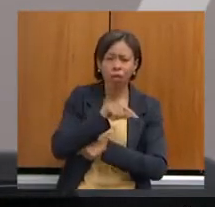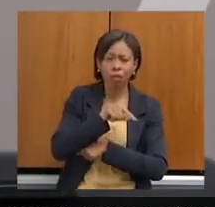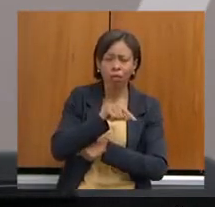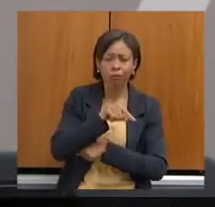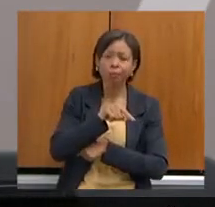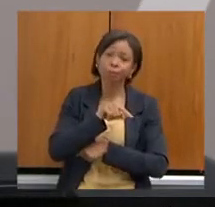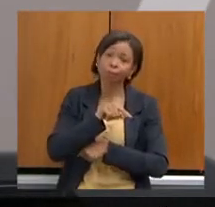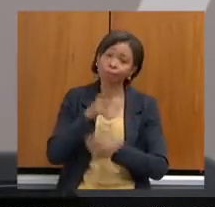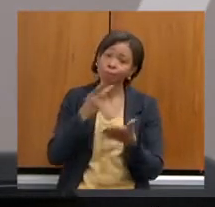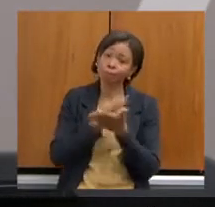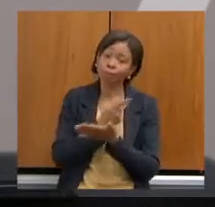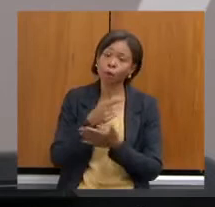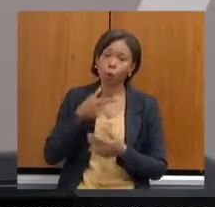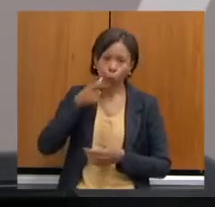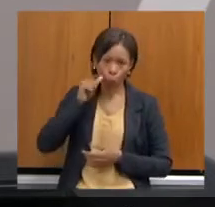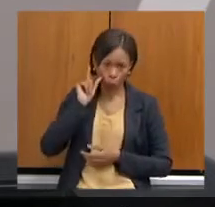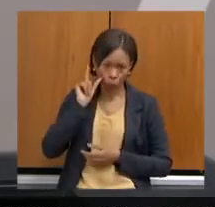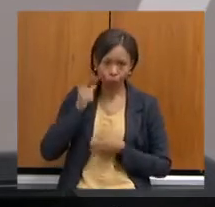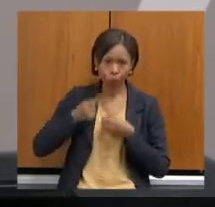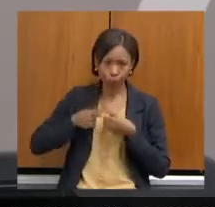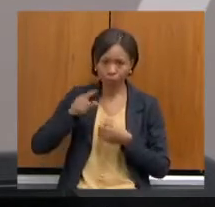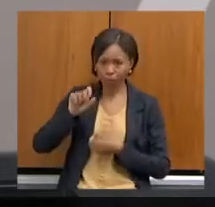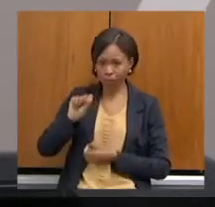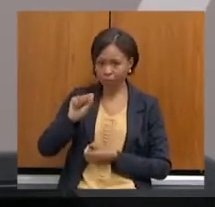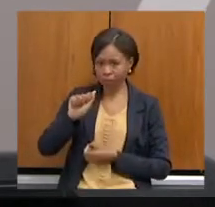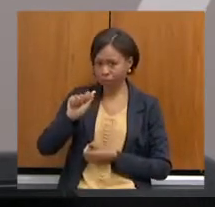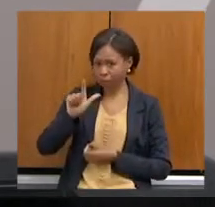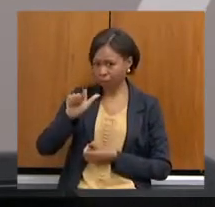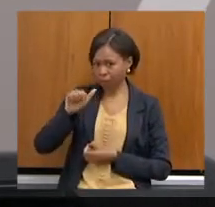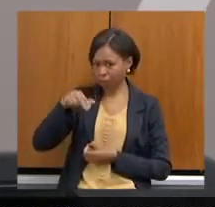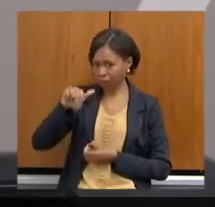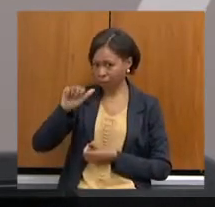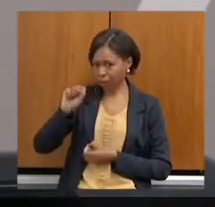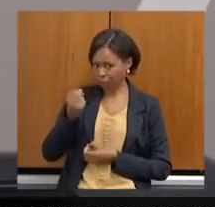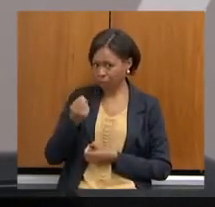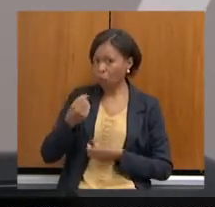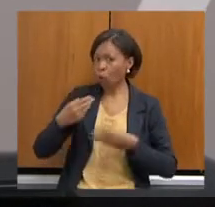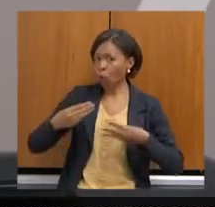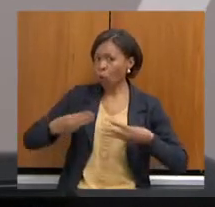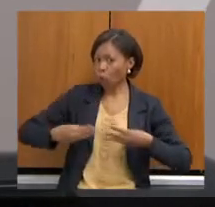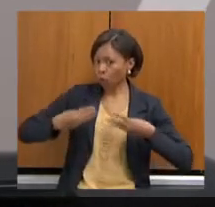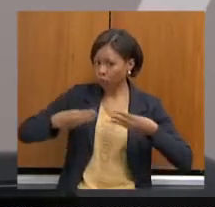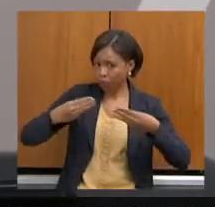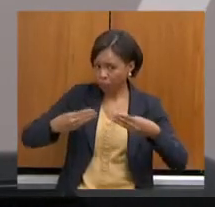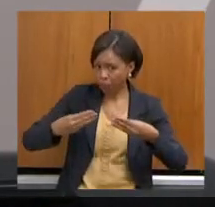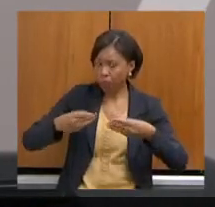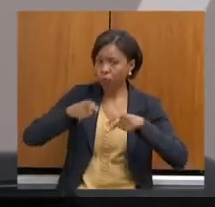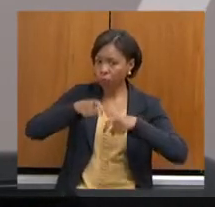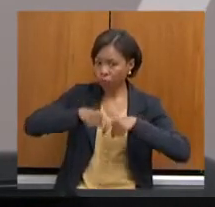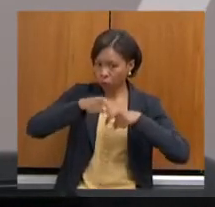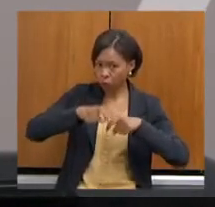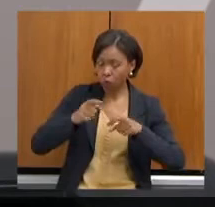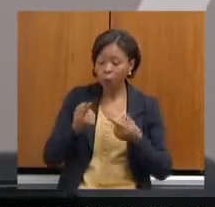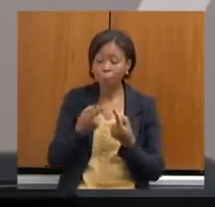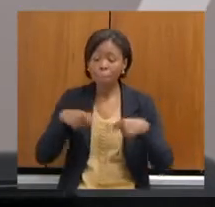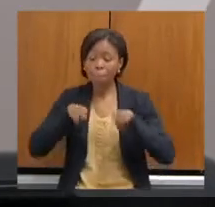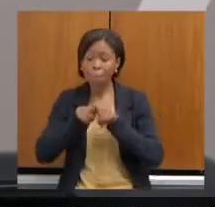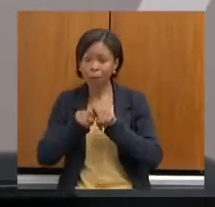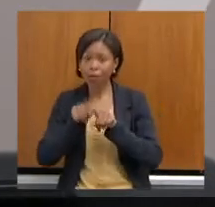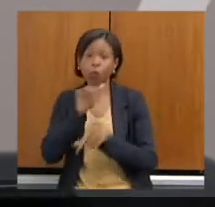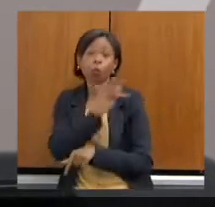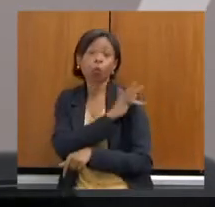lá em Salinas ontem o Ministério da Agricultura juntamente com os fiscais do IMA